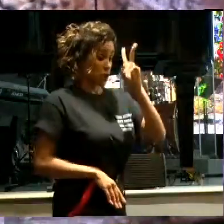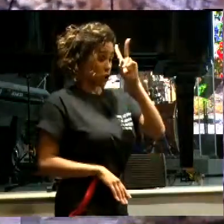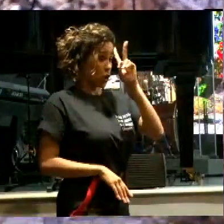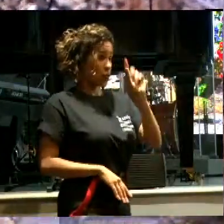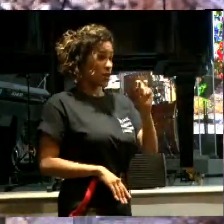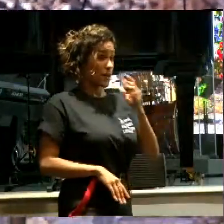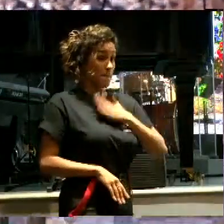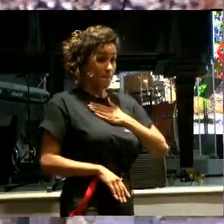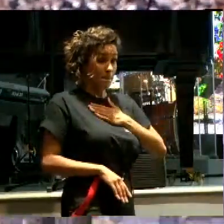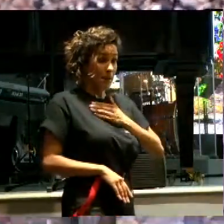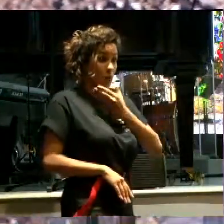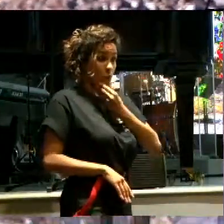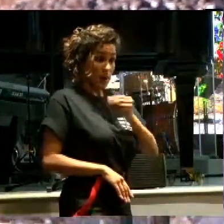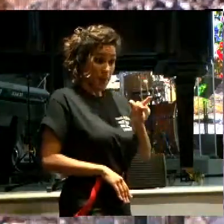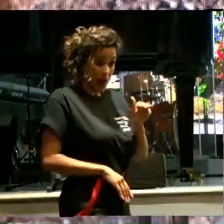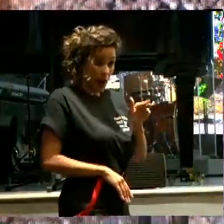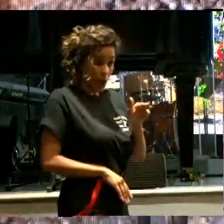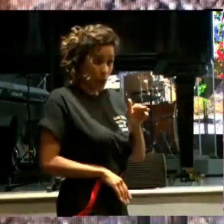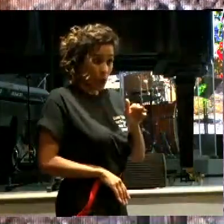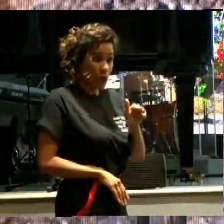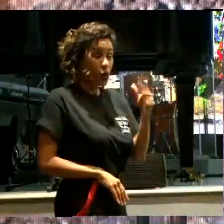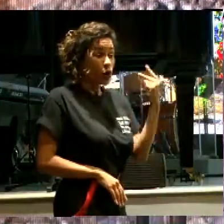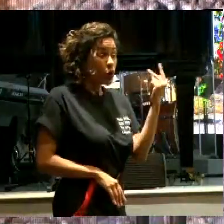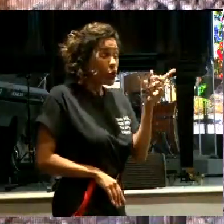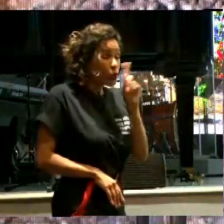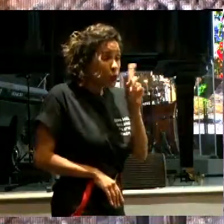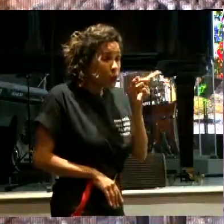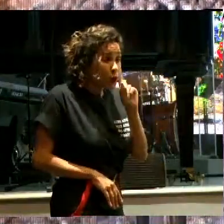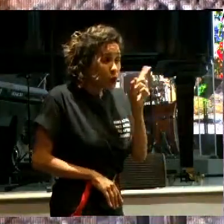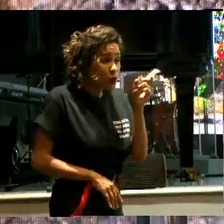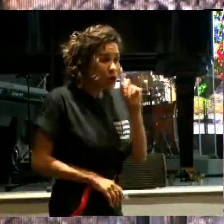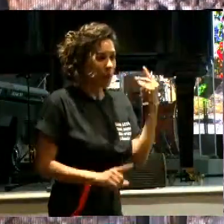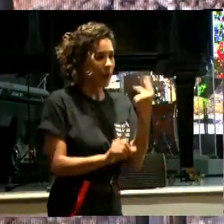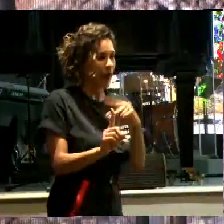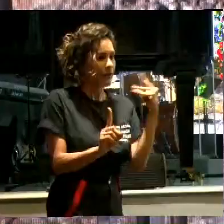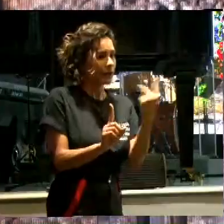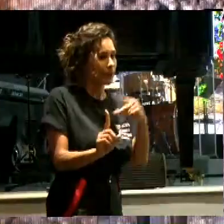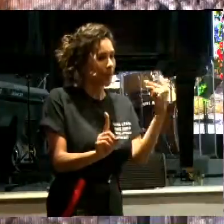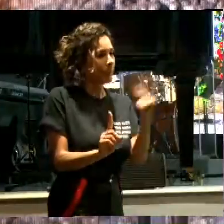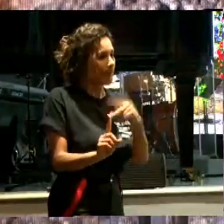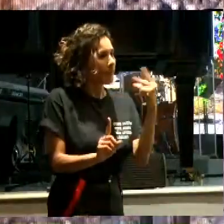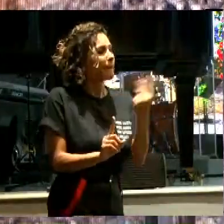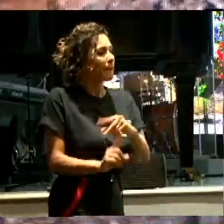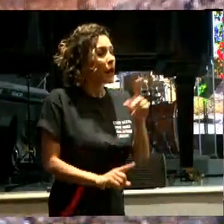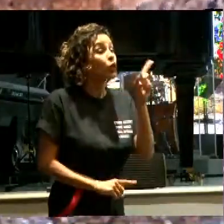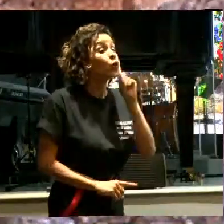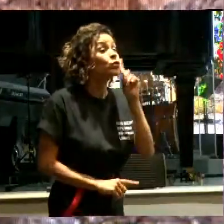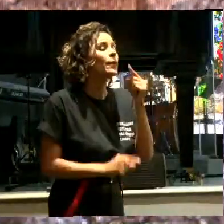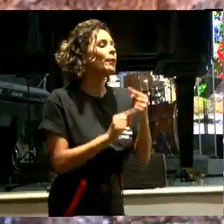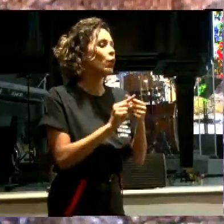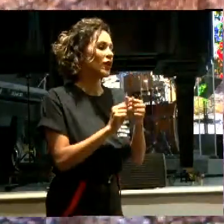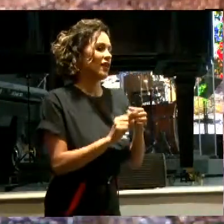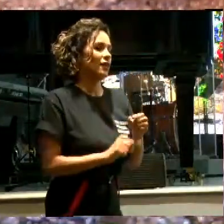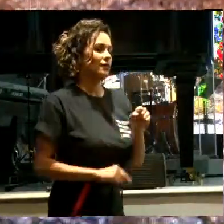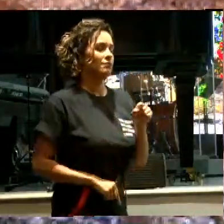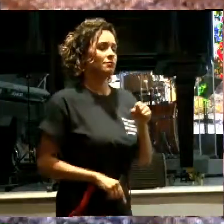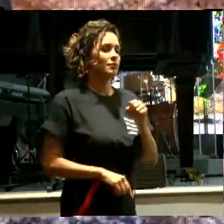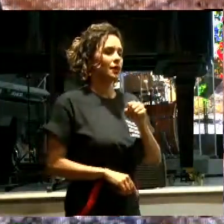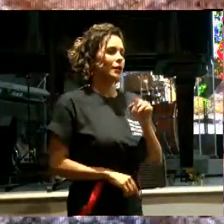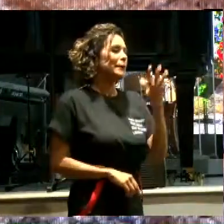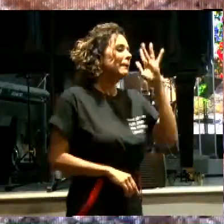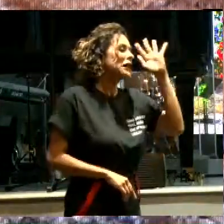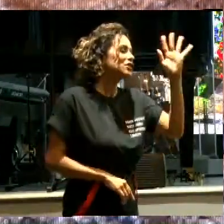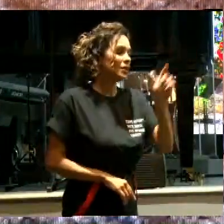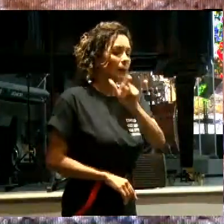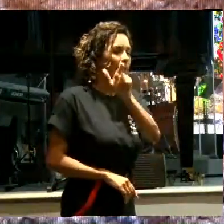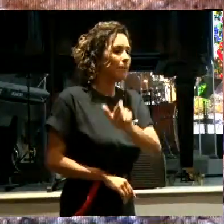Todos os dias. Sabe por quê? Porque você imagina uma pessoa que ela não come. E ela